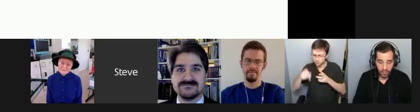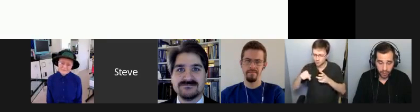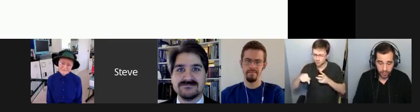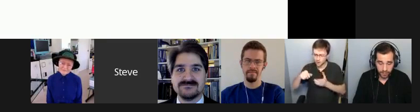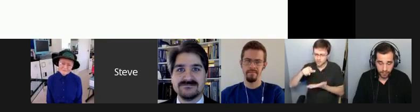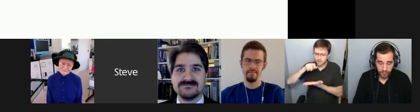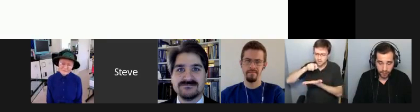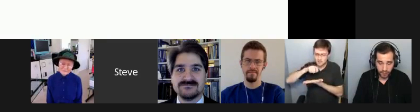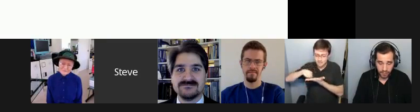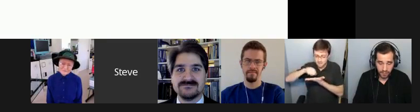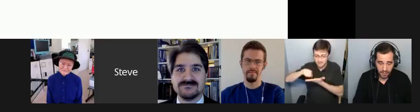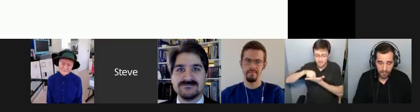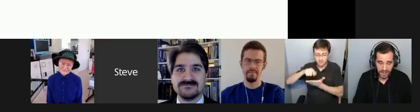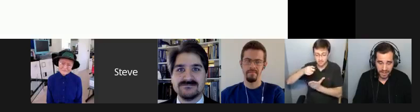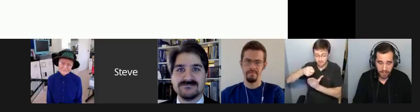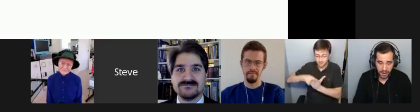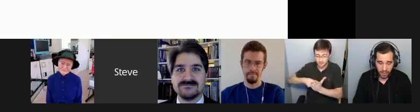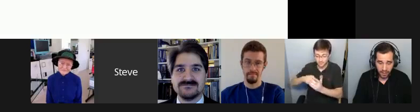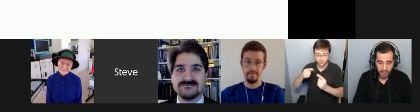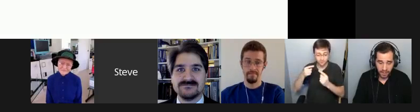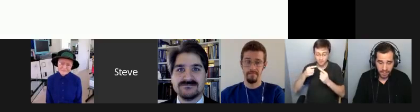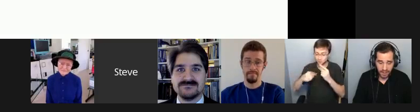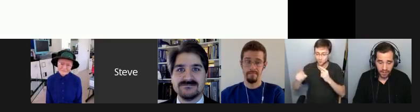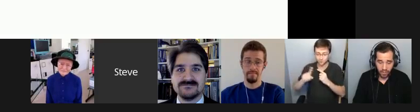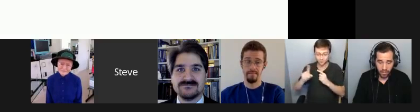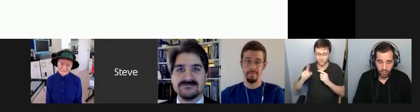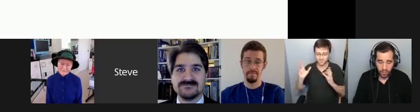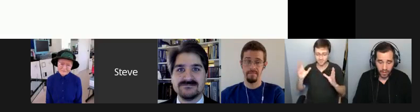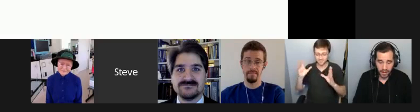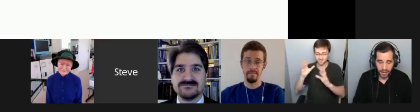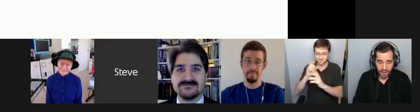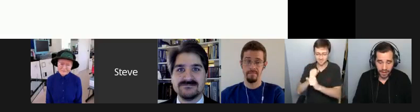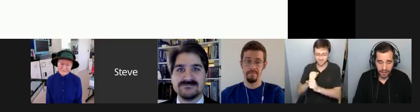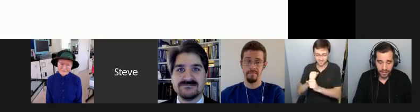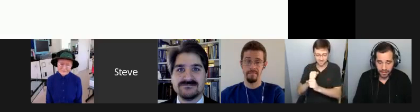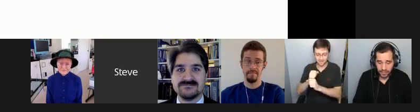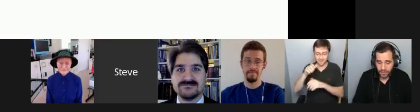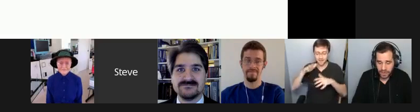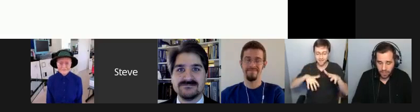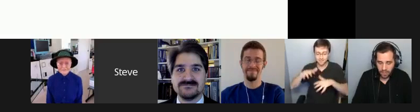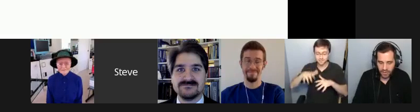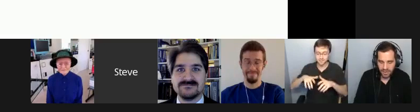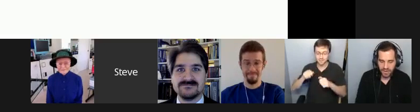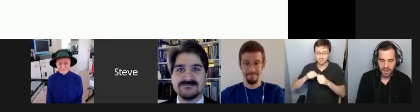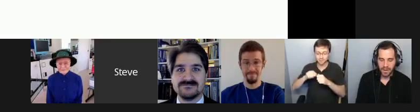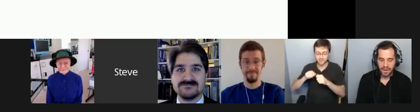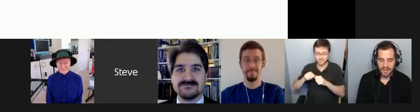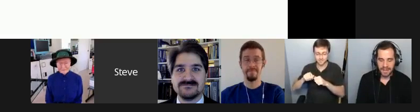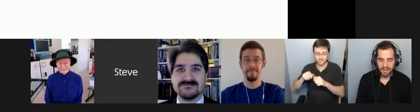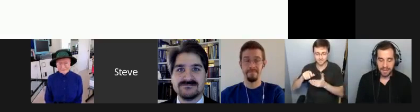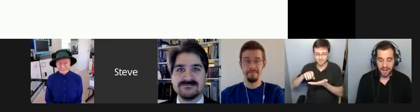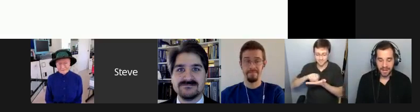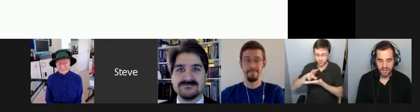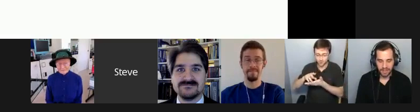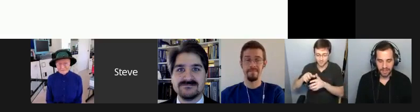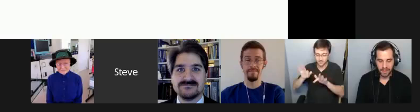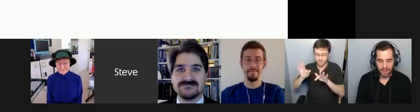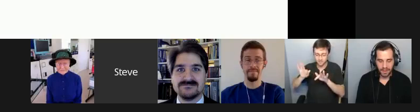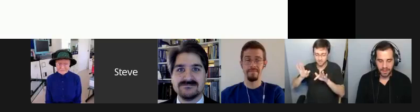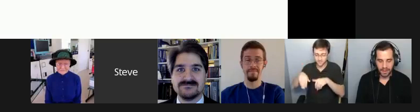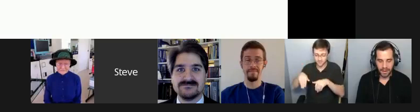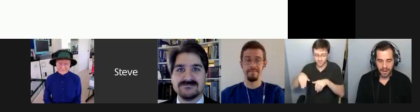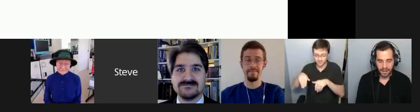E o grupo percebeu que como não tinha como a gente escrever